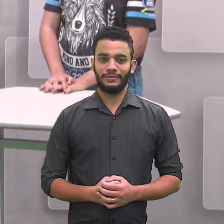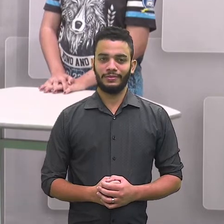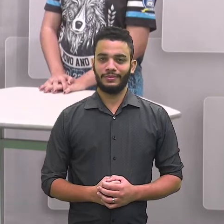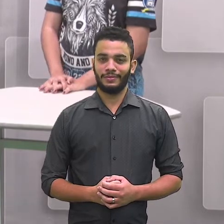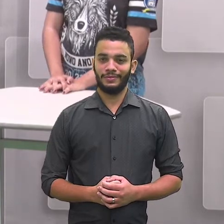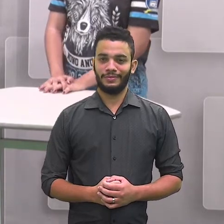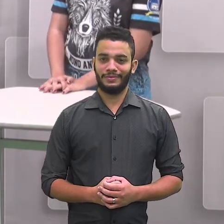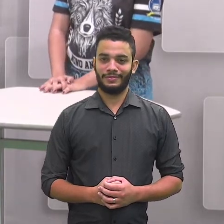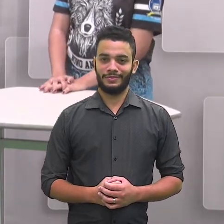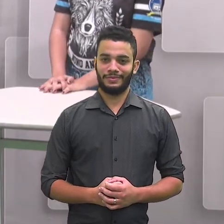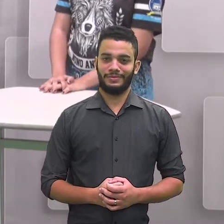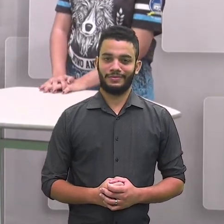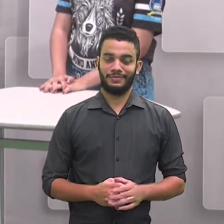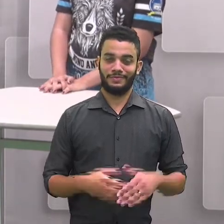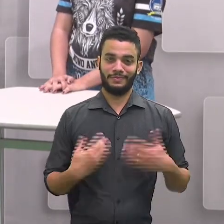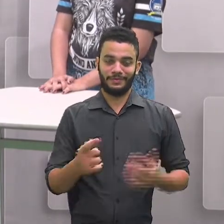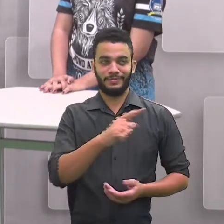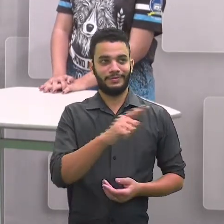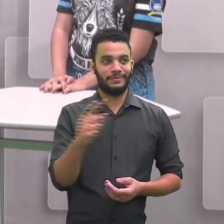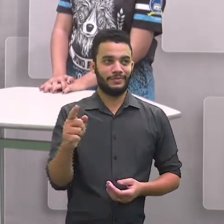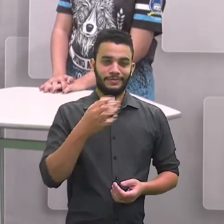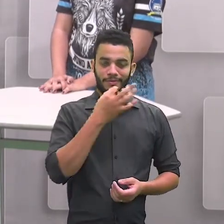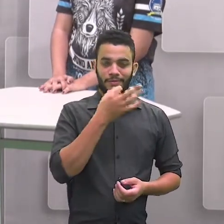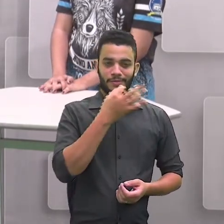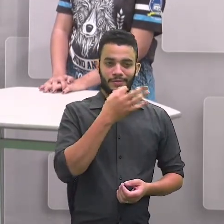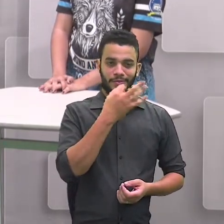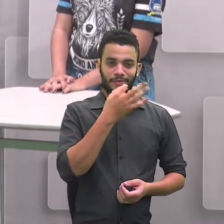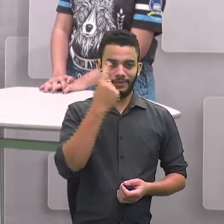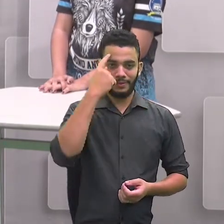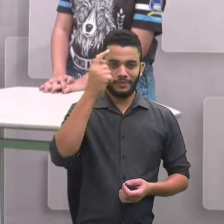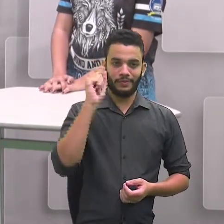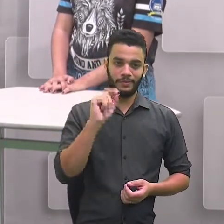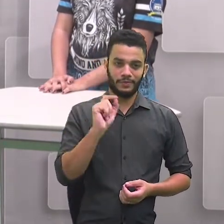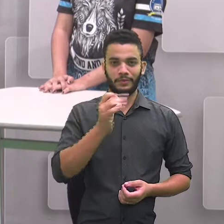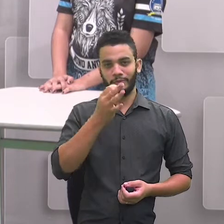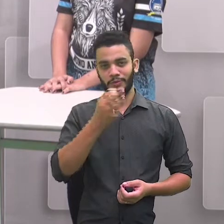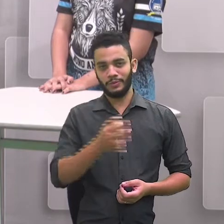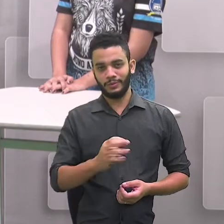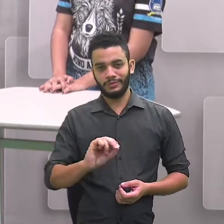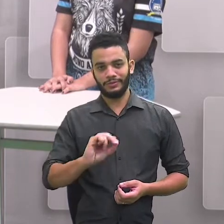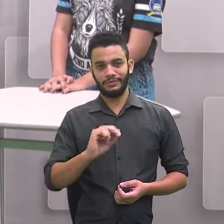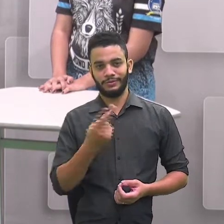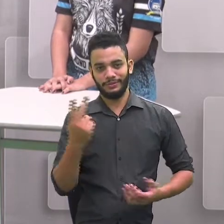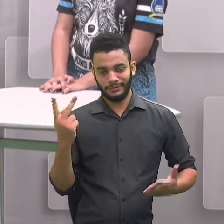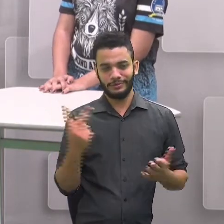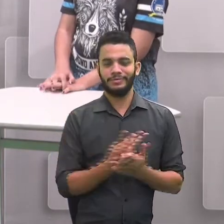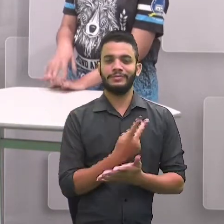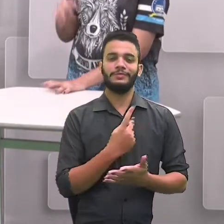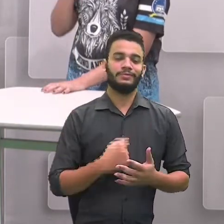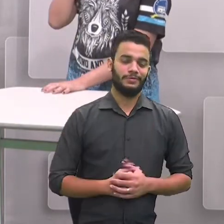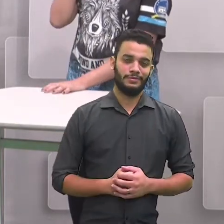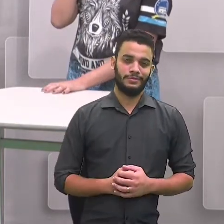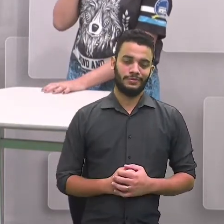E aí, pessoal? Será que ela acertou?